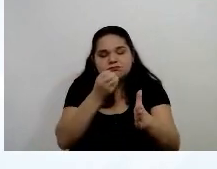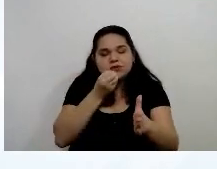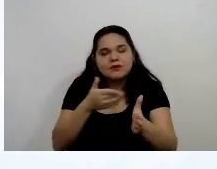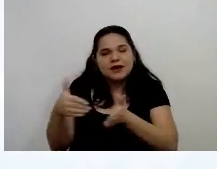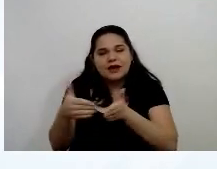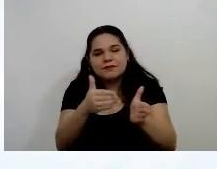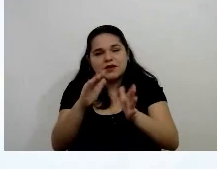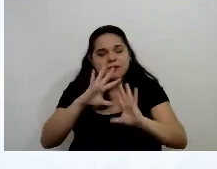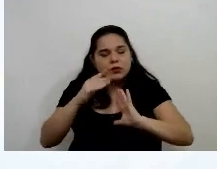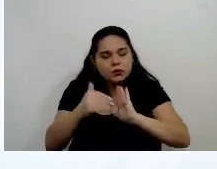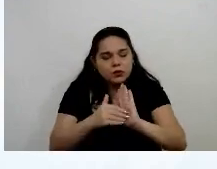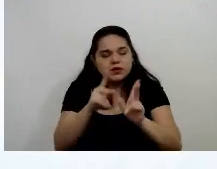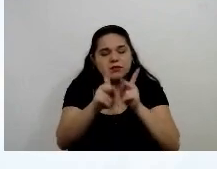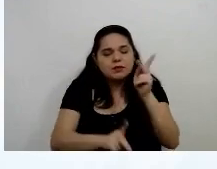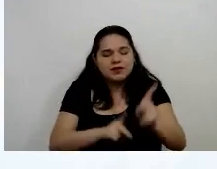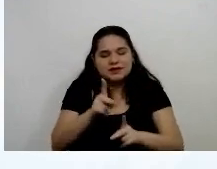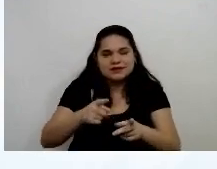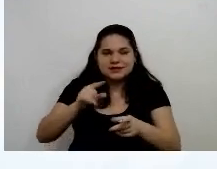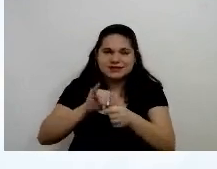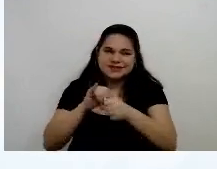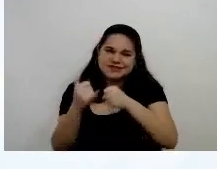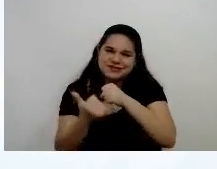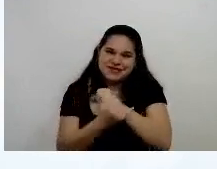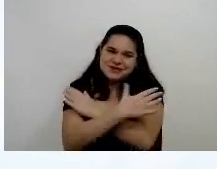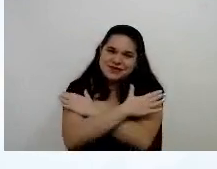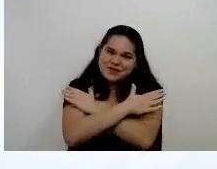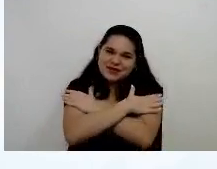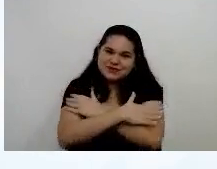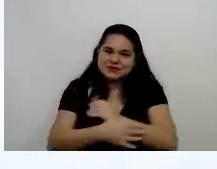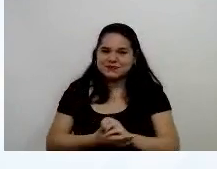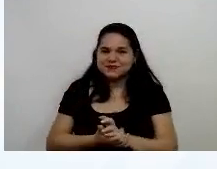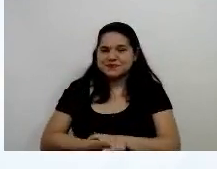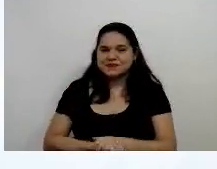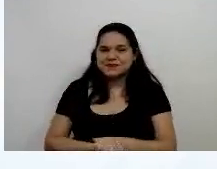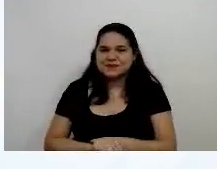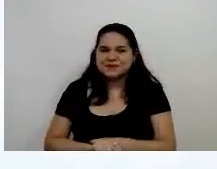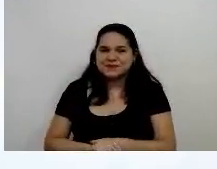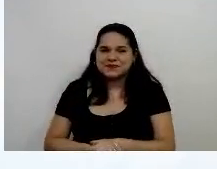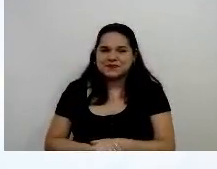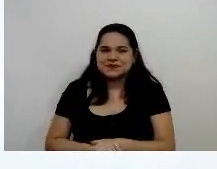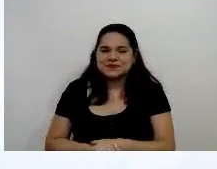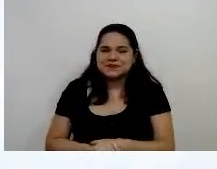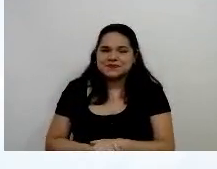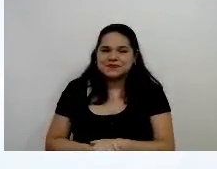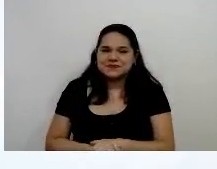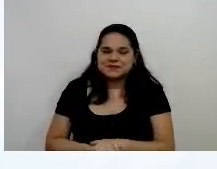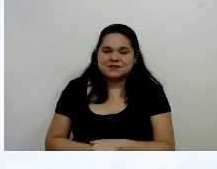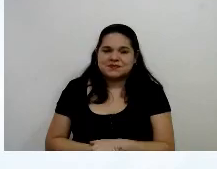dos Pinhais. Grande abraço a todos.